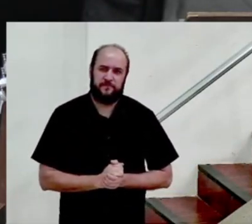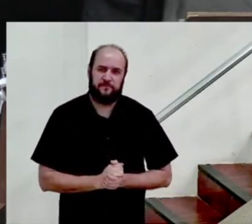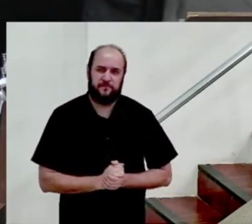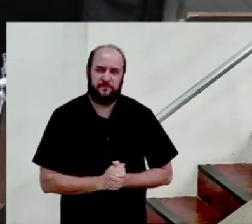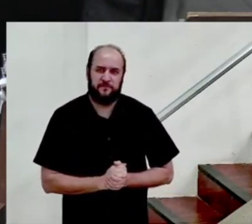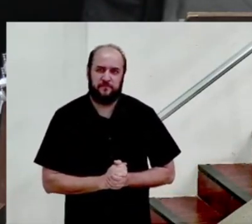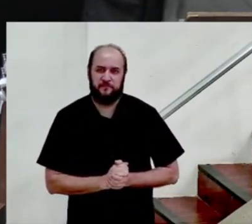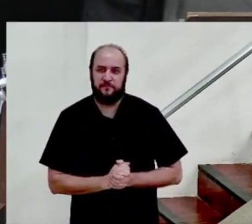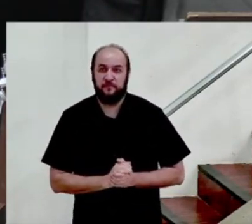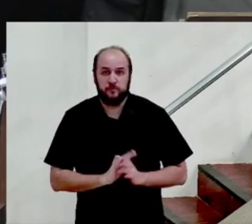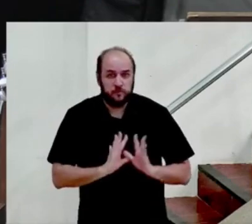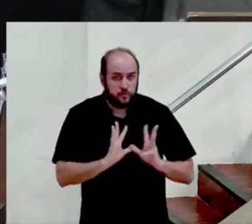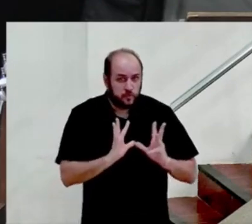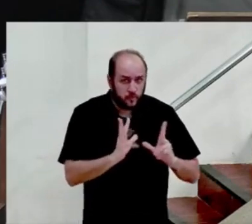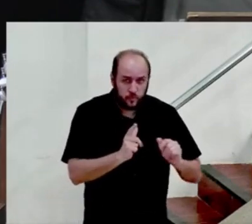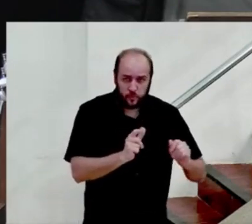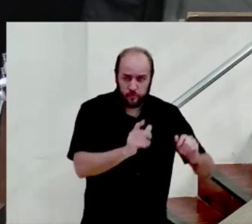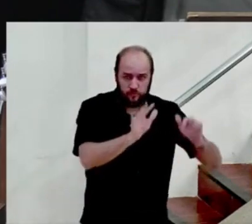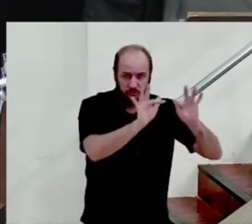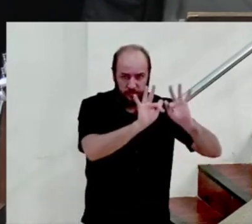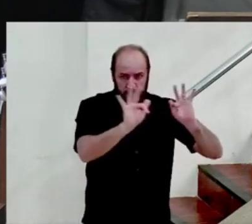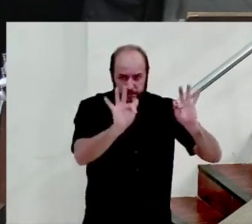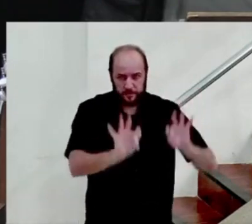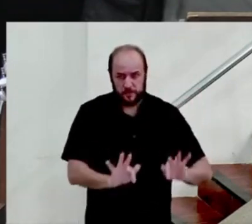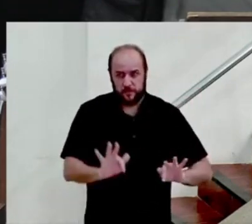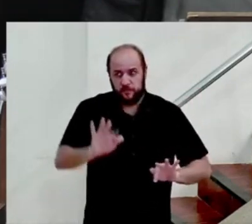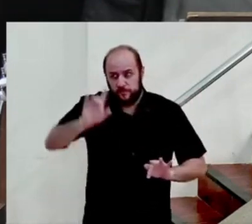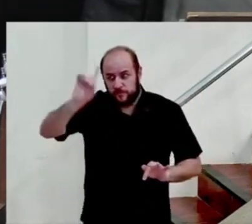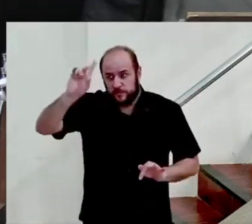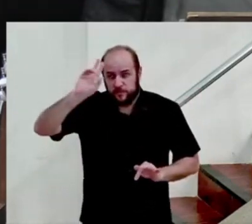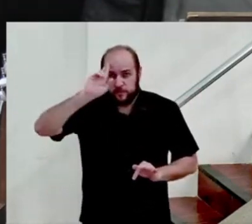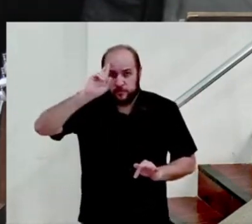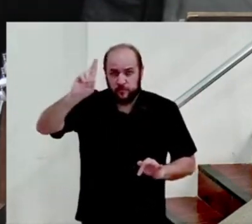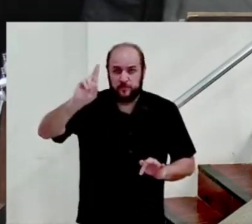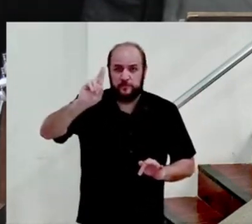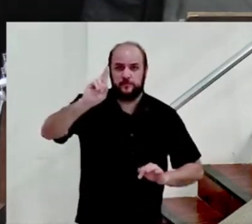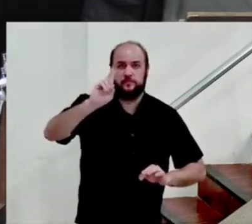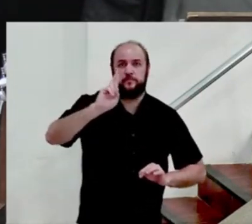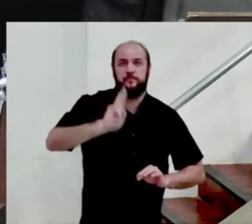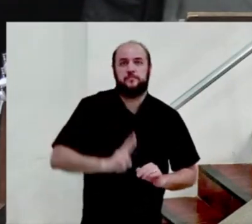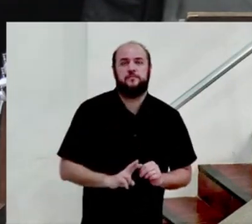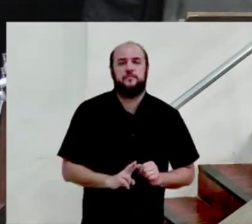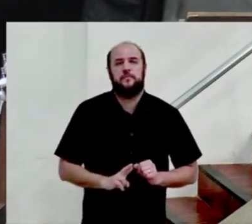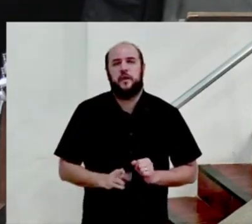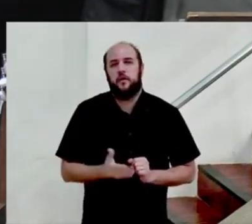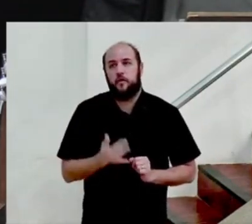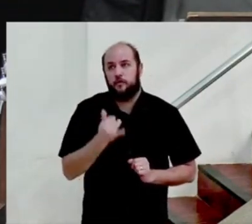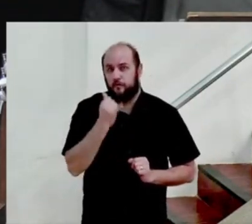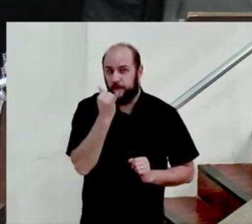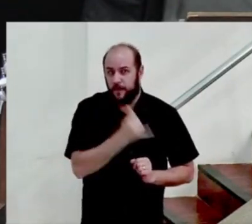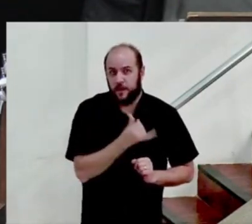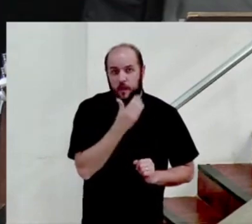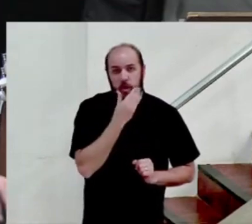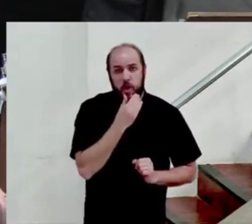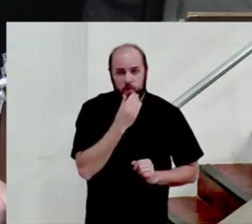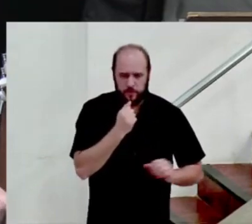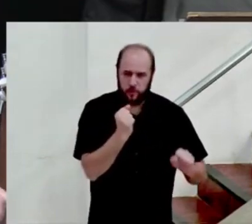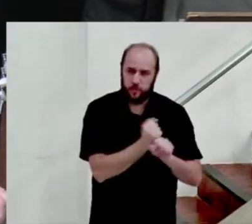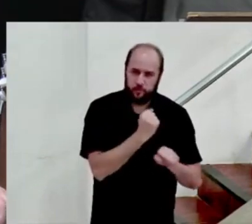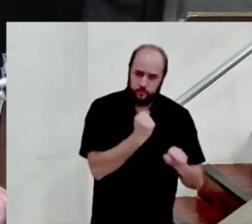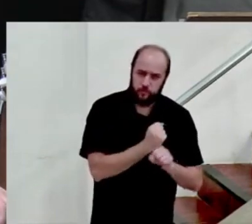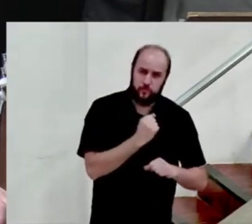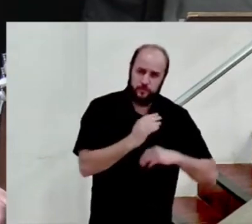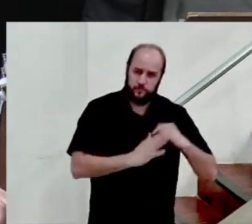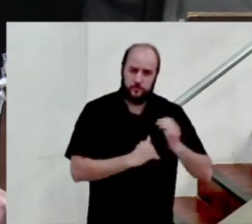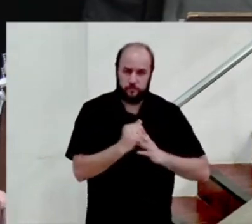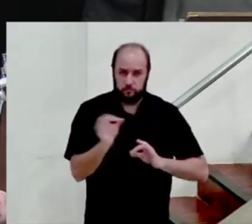todo tabernáculo que um dia o Senhor ordenou e que os seres humanos construíram com suas mãos, mesmo como